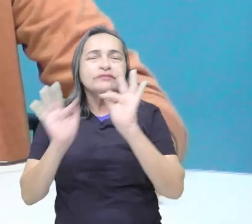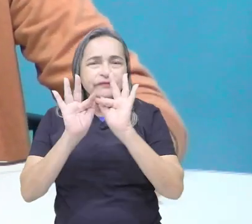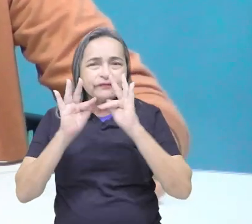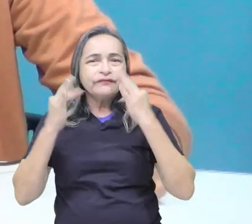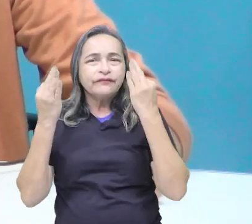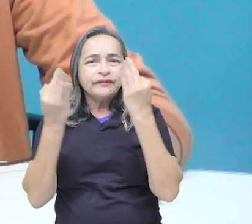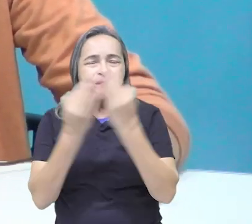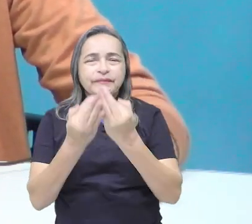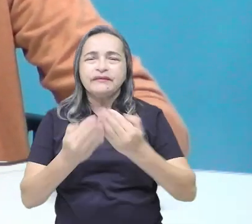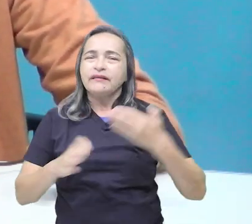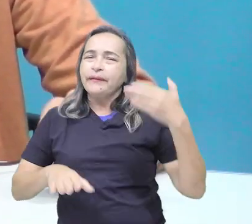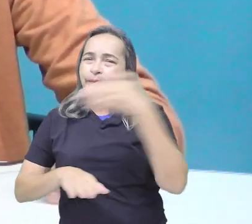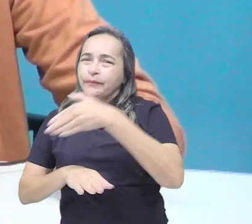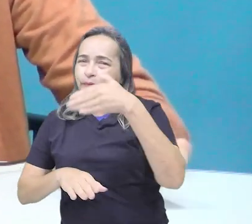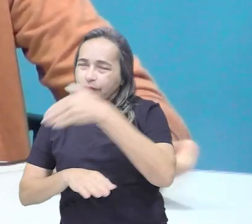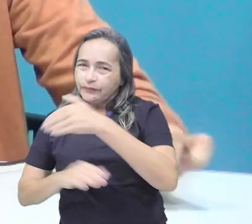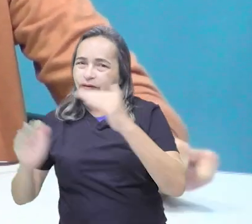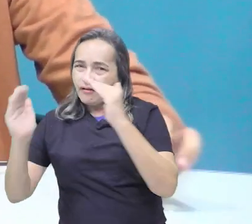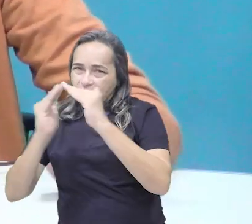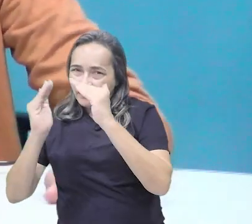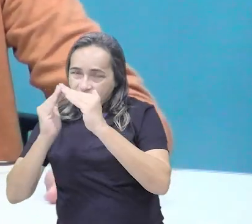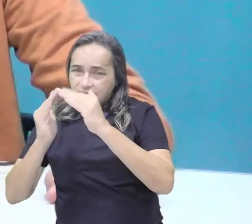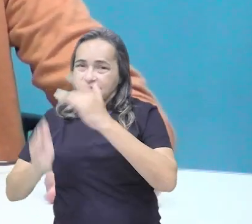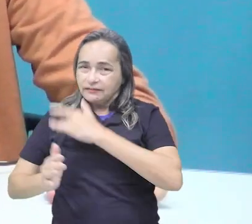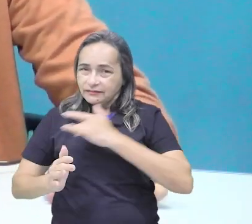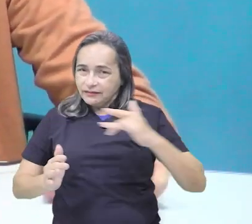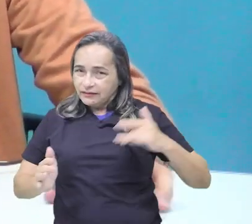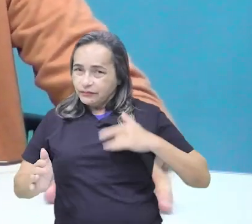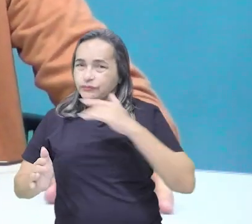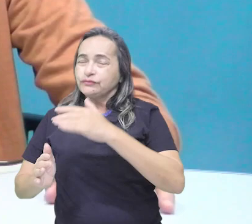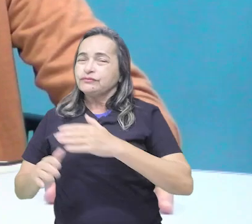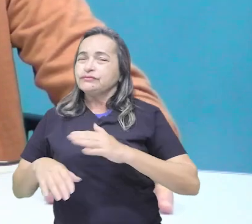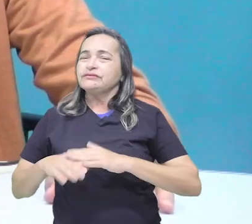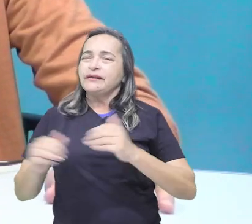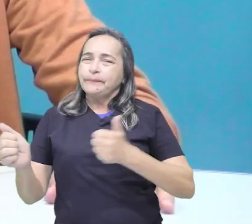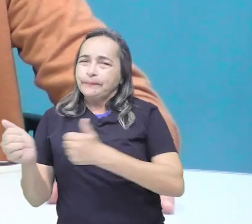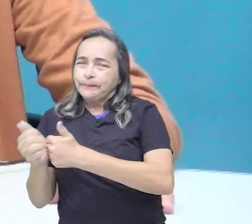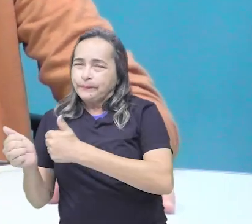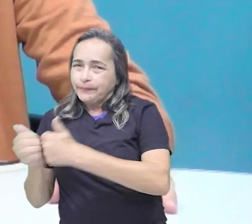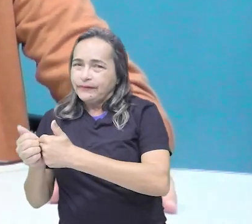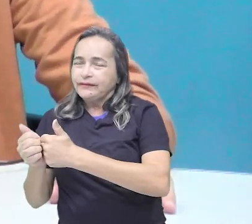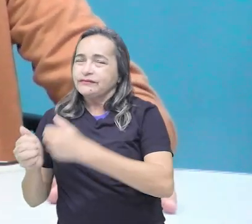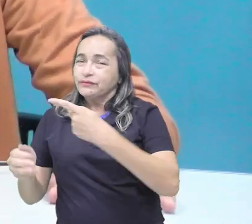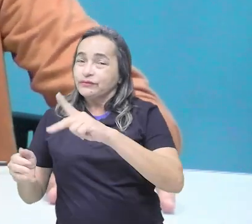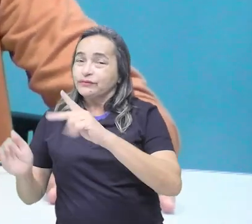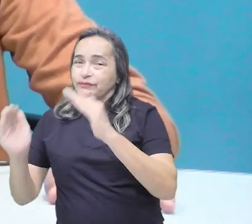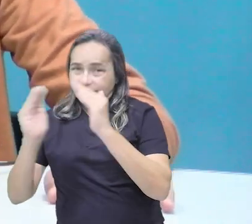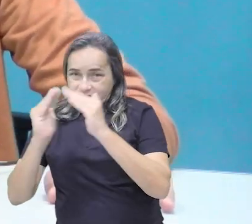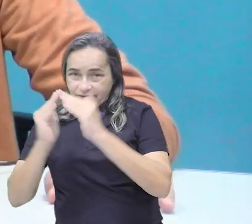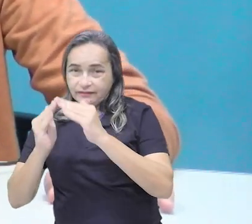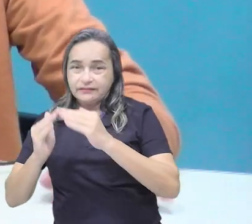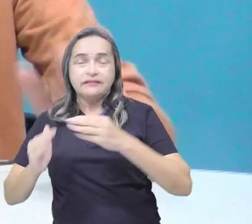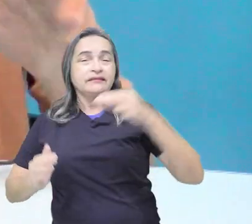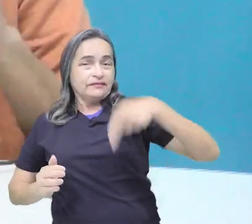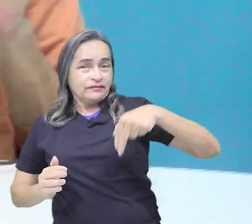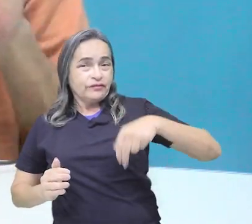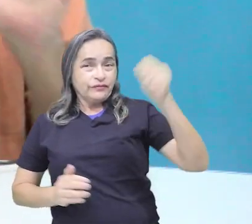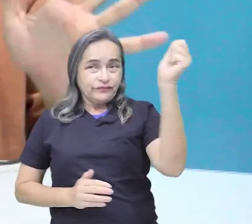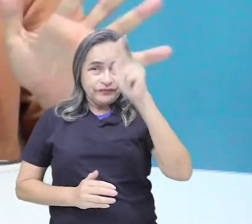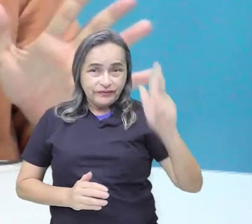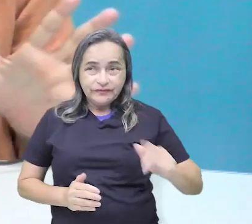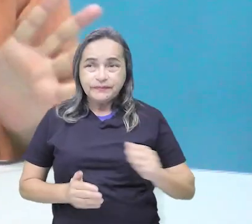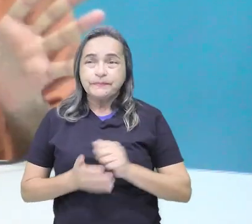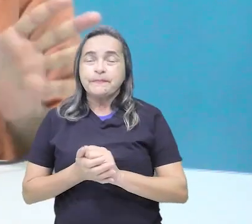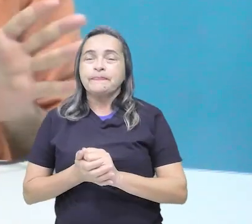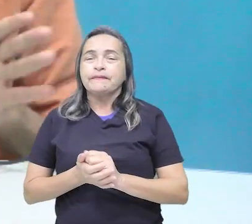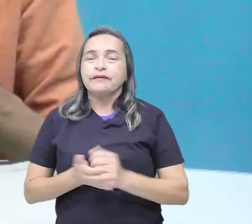procurarem um posto de saúde mais perto da sua casa nesse Novembro Azul. Hoje, dia 17, eu não sei quando